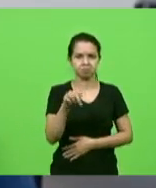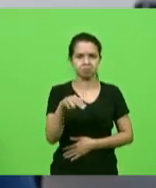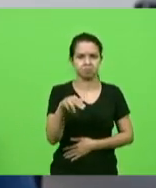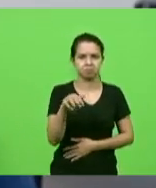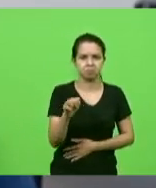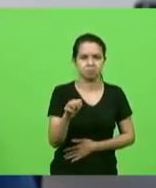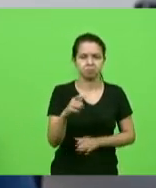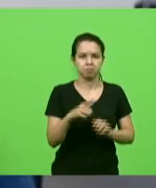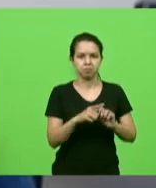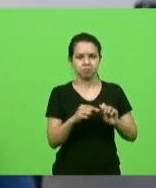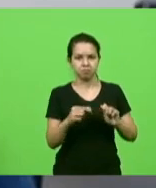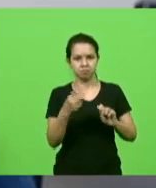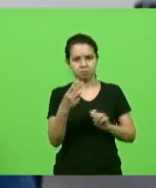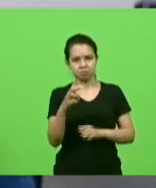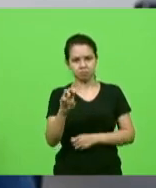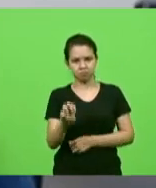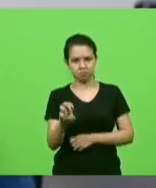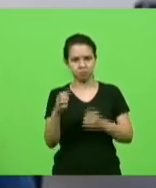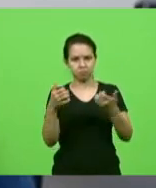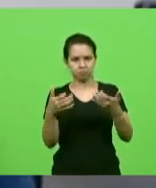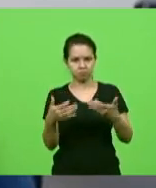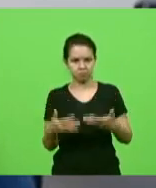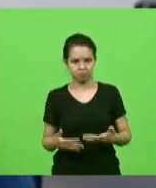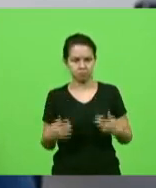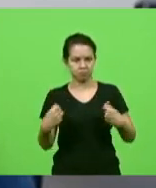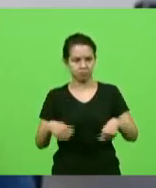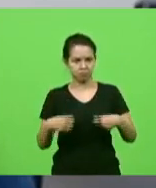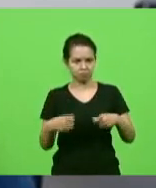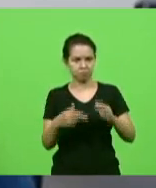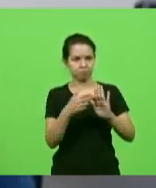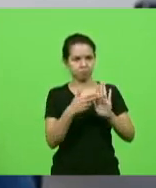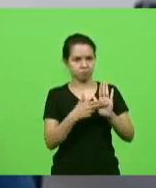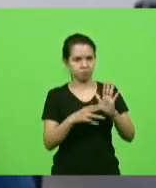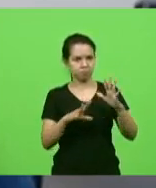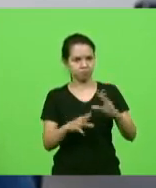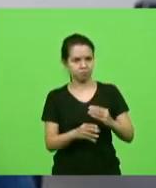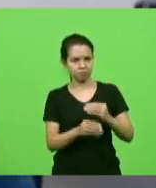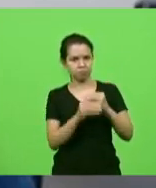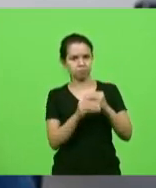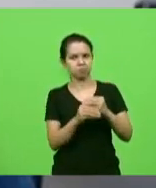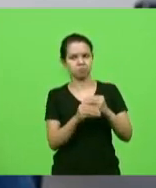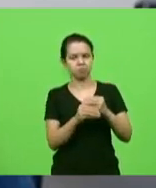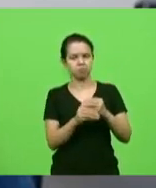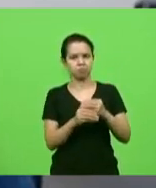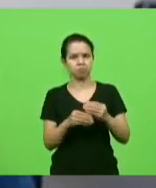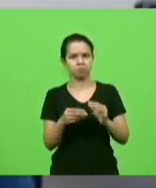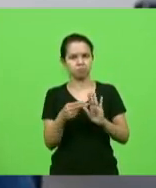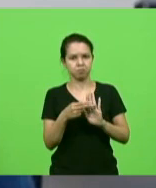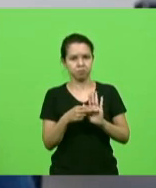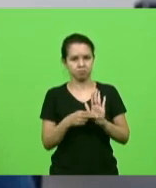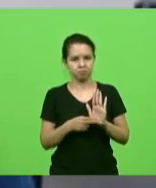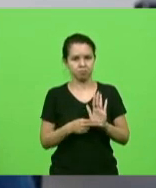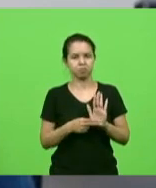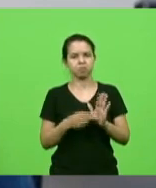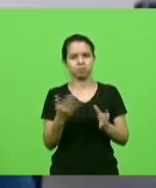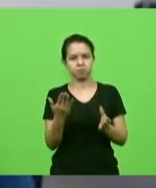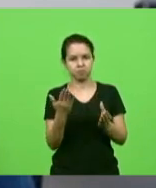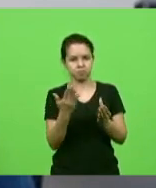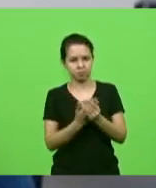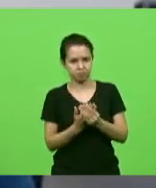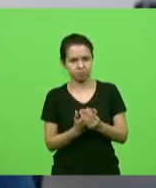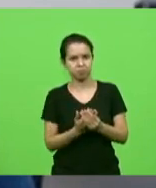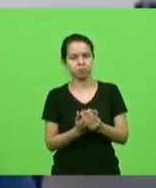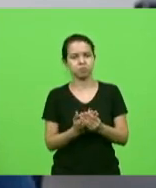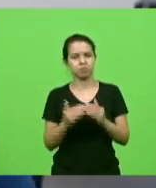de arrolar os bens juridicamente protegidos para enviar necessidade de uma arma complementar para definir o regulamento do processo de julgamento e Tais atrações